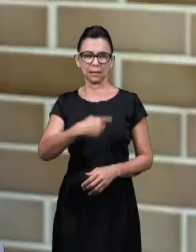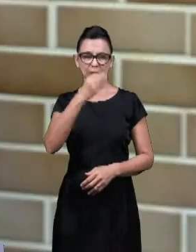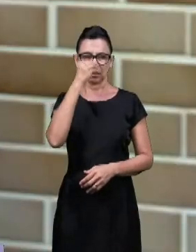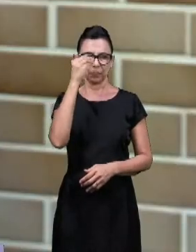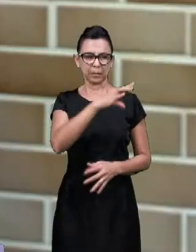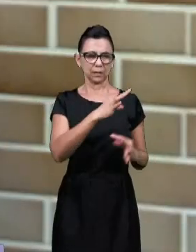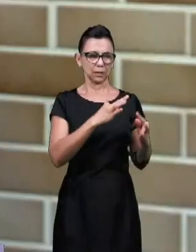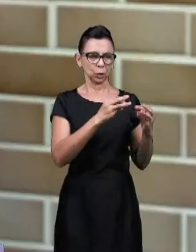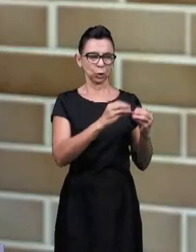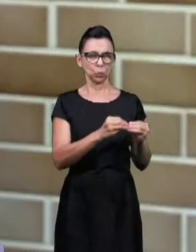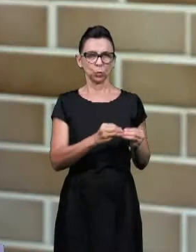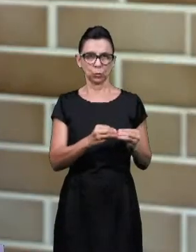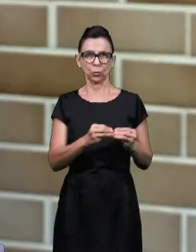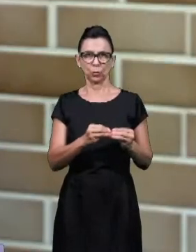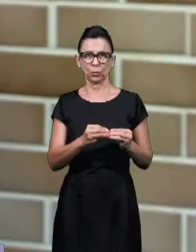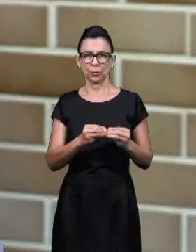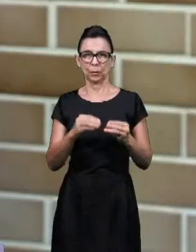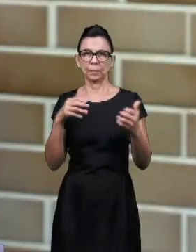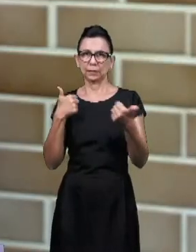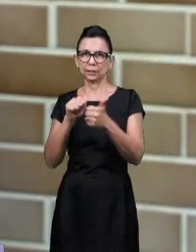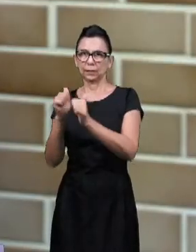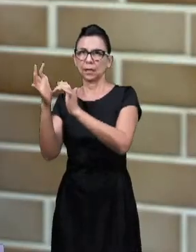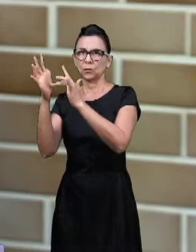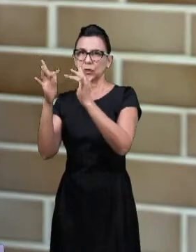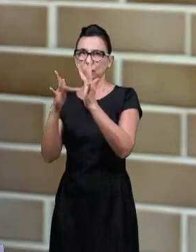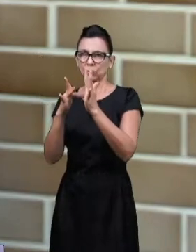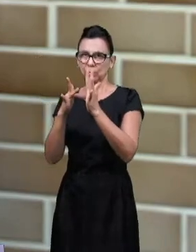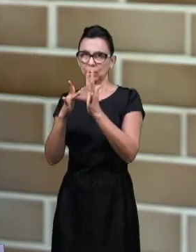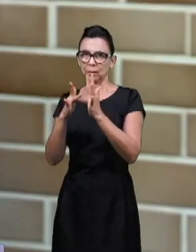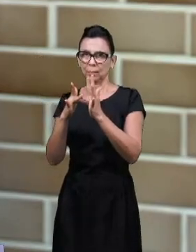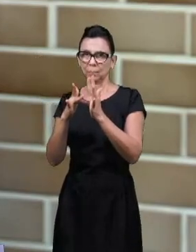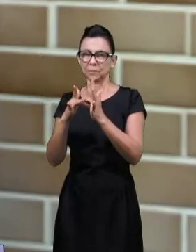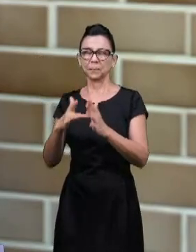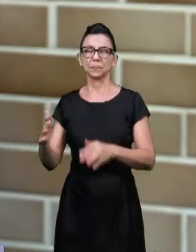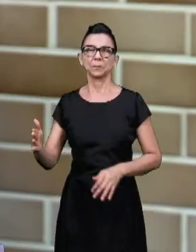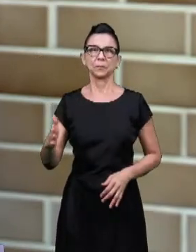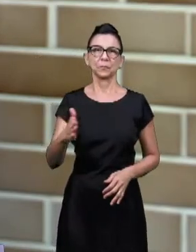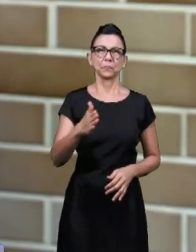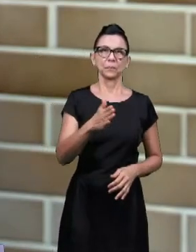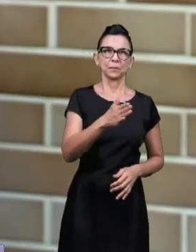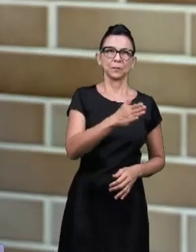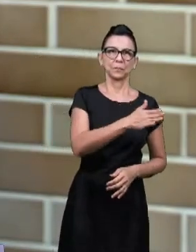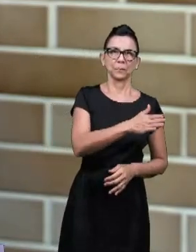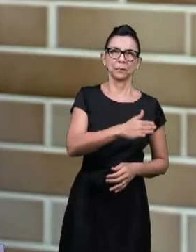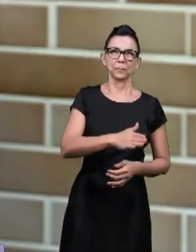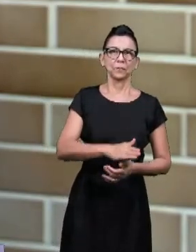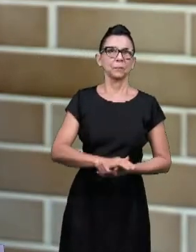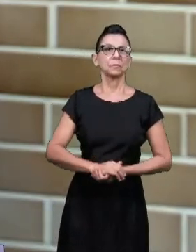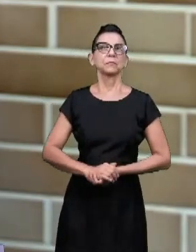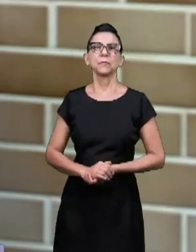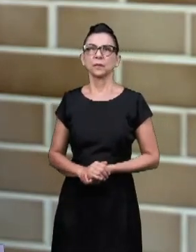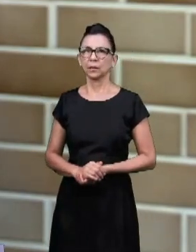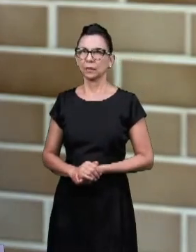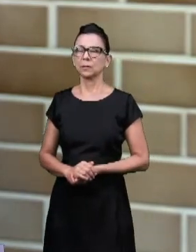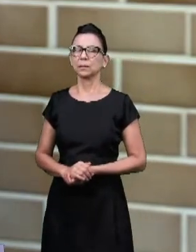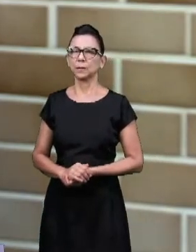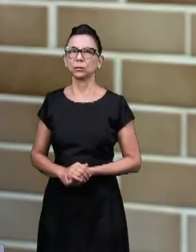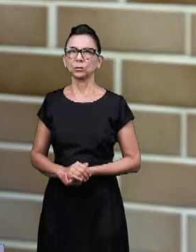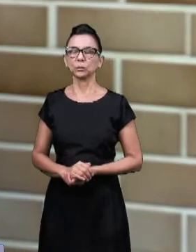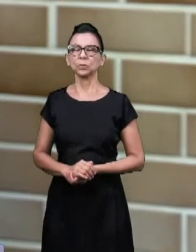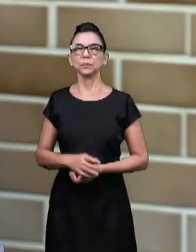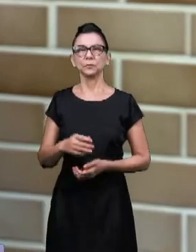bem, a resposta das irmãs tiveram um ponto em comum, que foi a citação do Salmo 119, verso